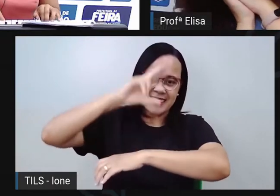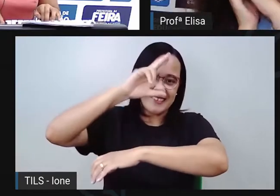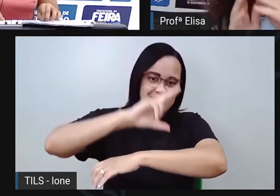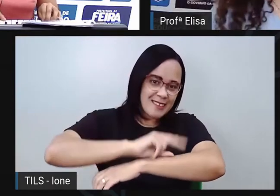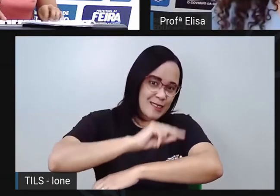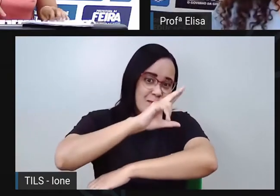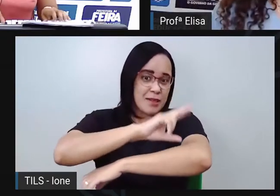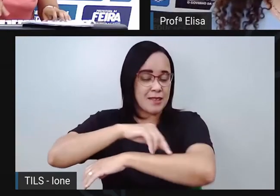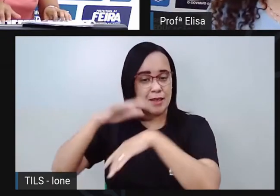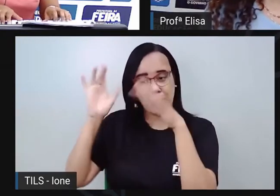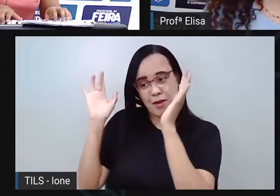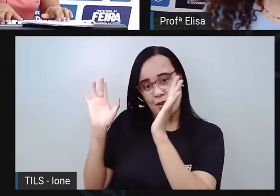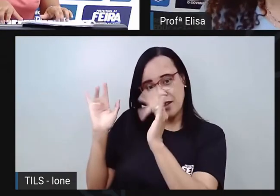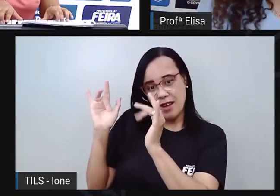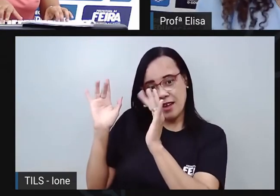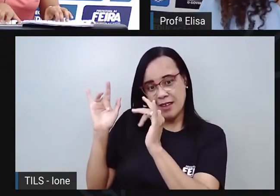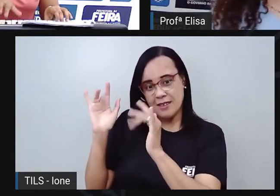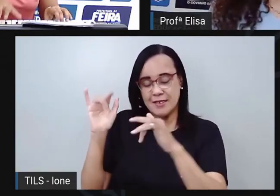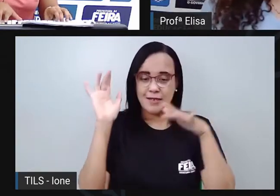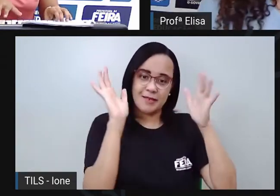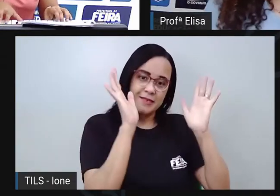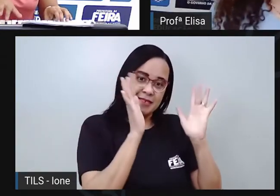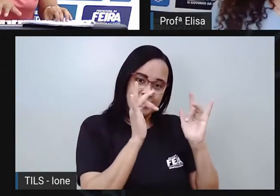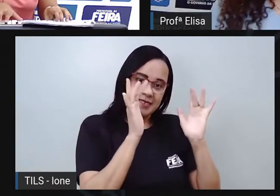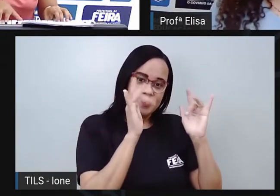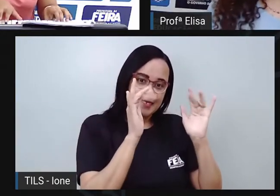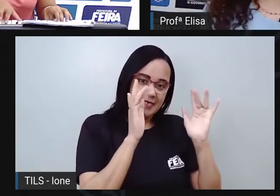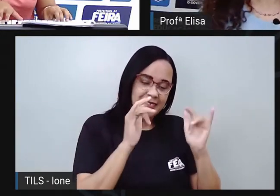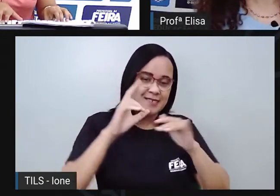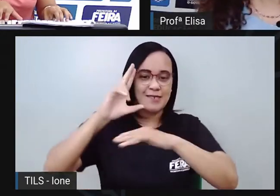ele canta para namorar